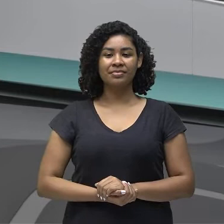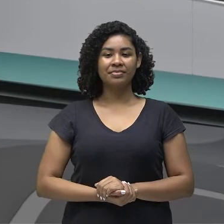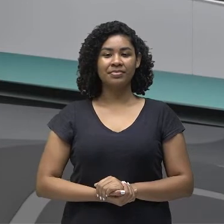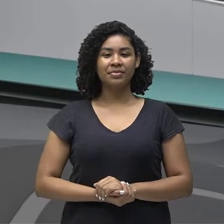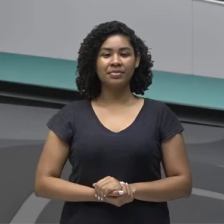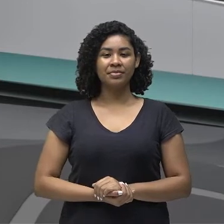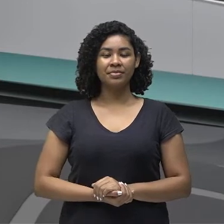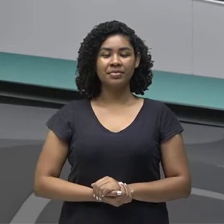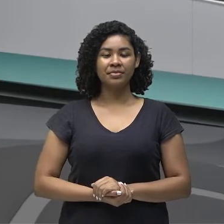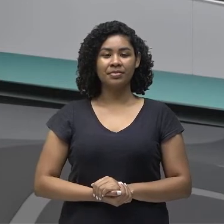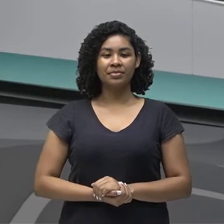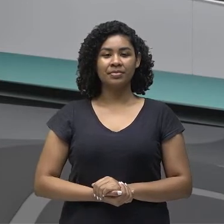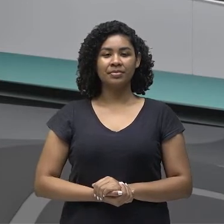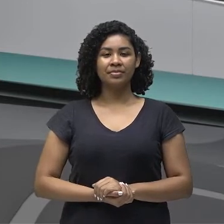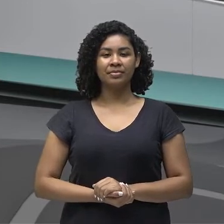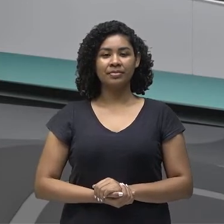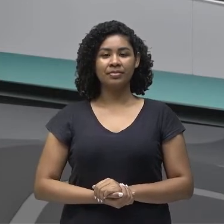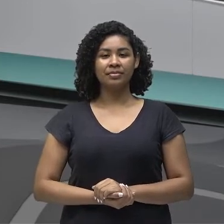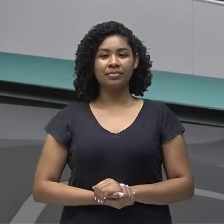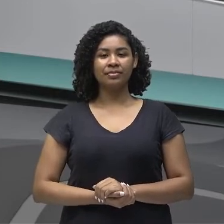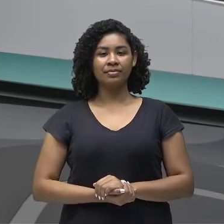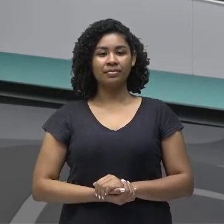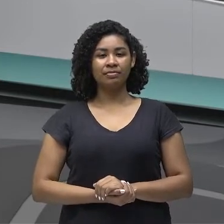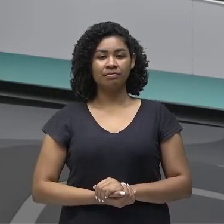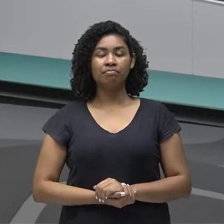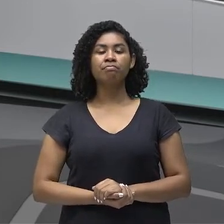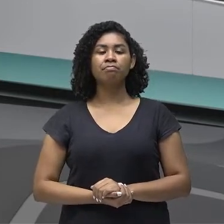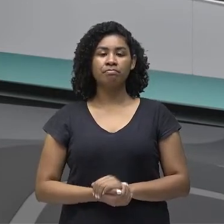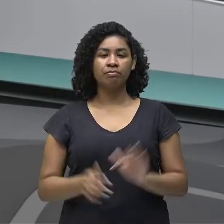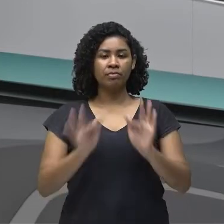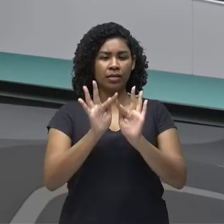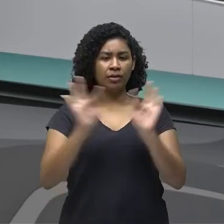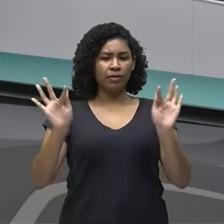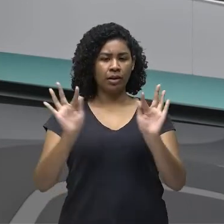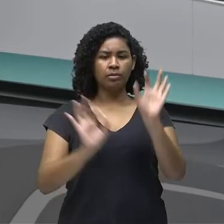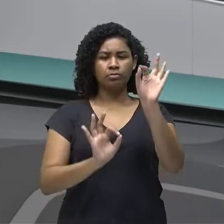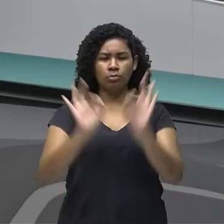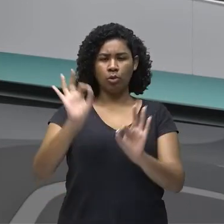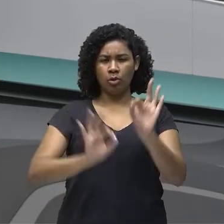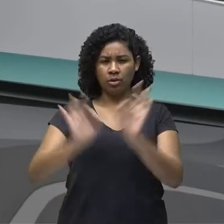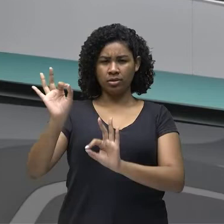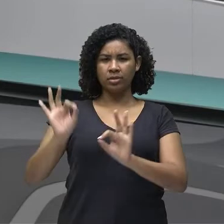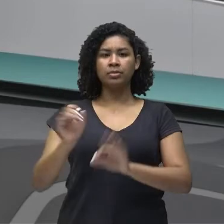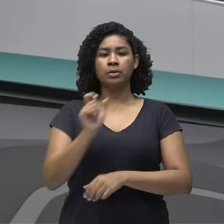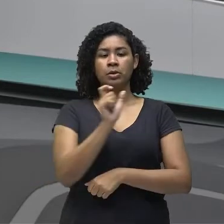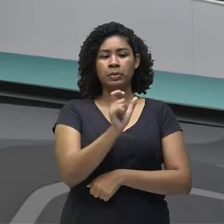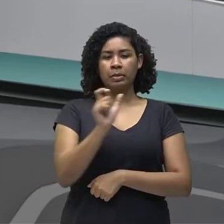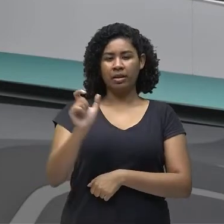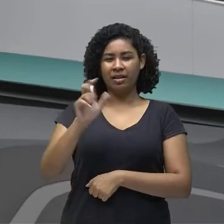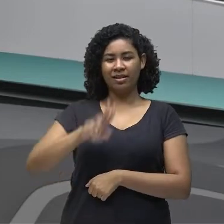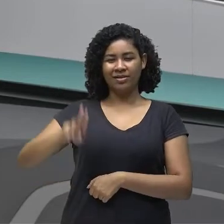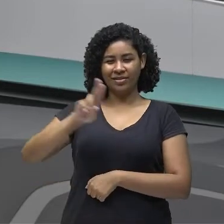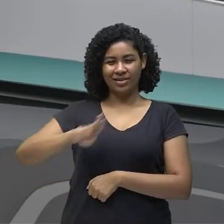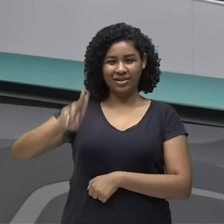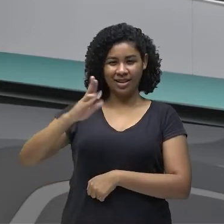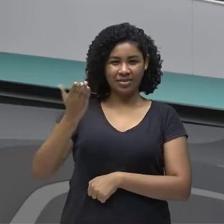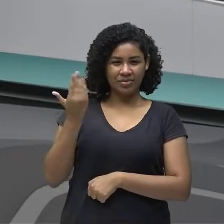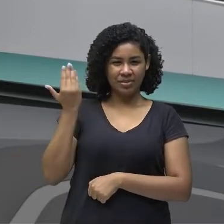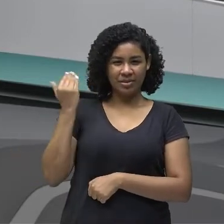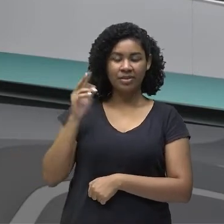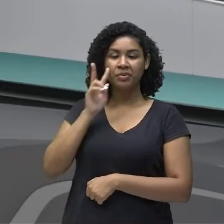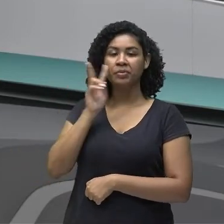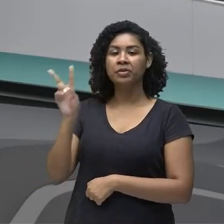Então, olha só. A frase reorganizada, com aquelas palavras que a gente viu anteriormente, que eu falei para vocês, fica assim,